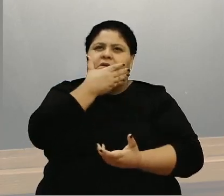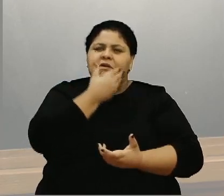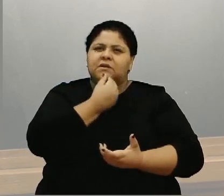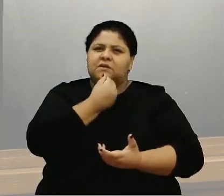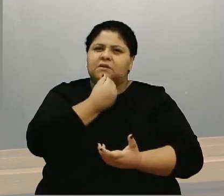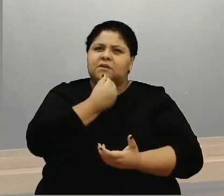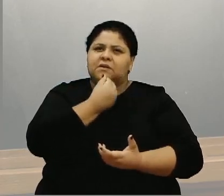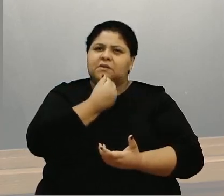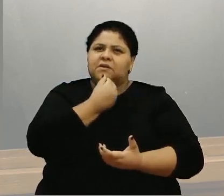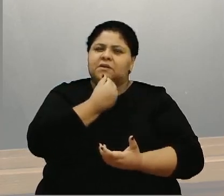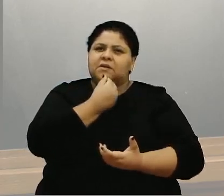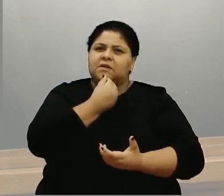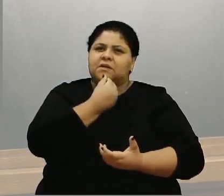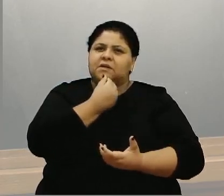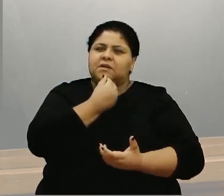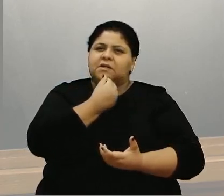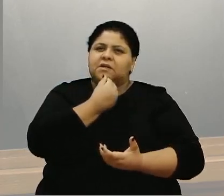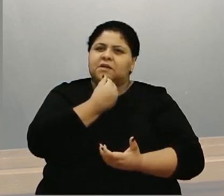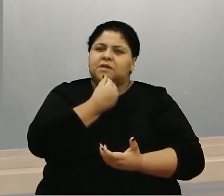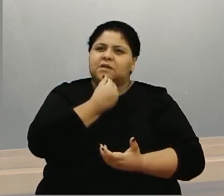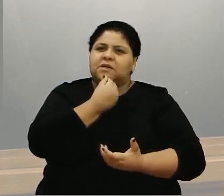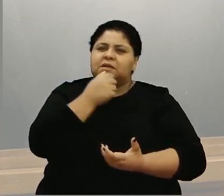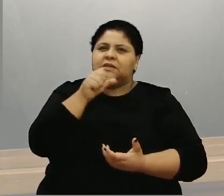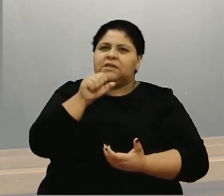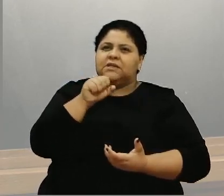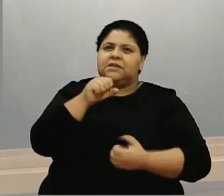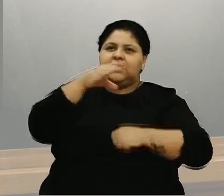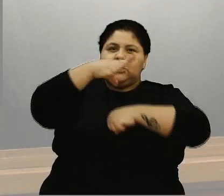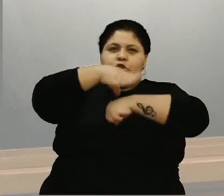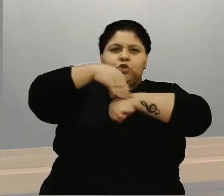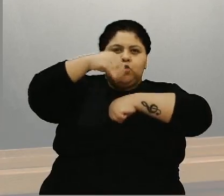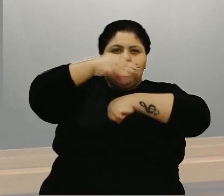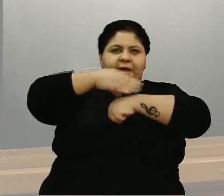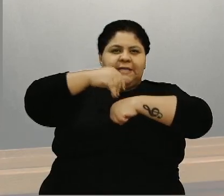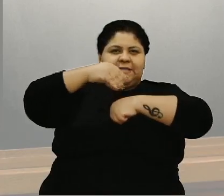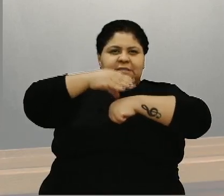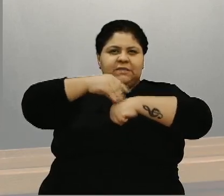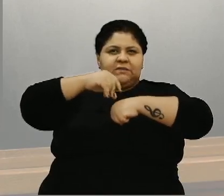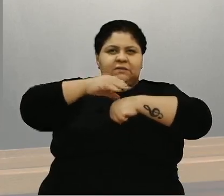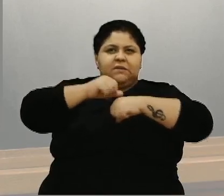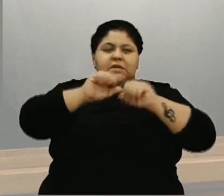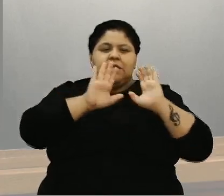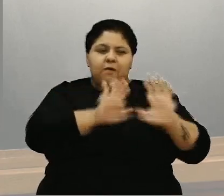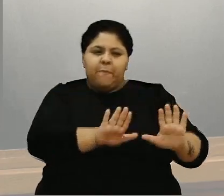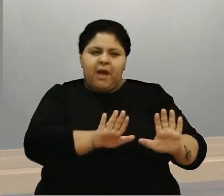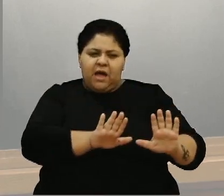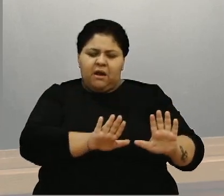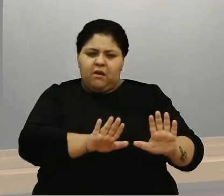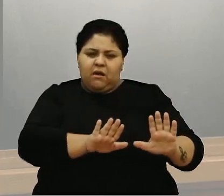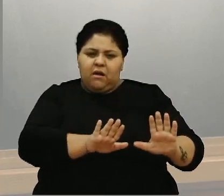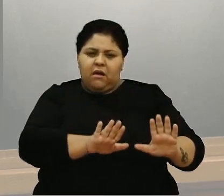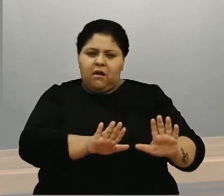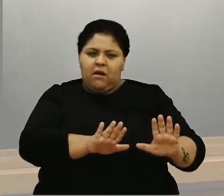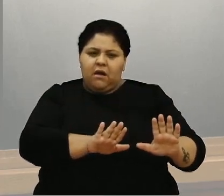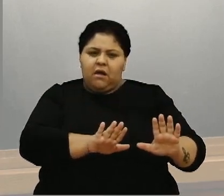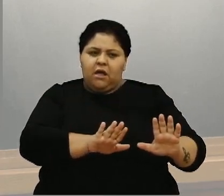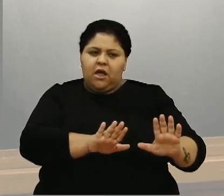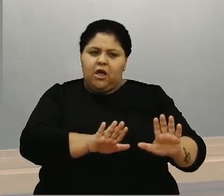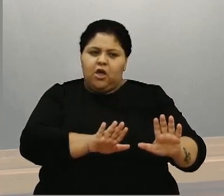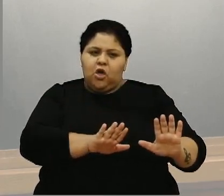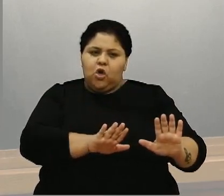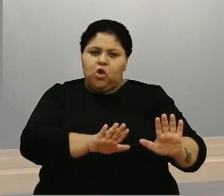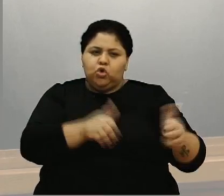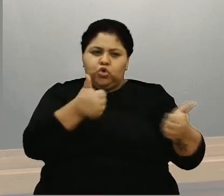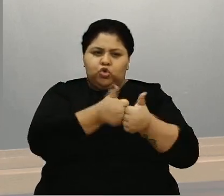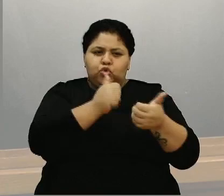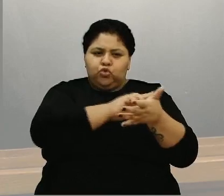Suécia, né, se eu não me engano, que fez uma greve em vários, que foi seguida por vários países e que ela